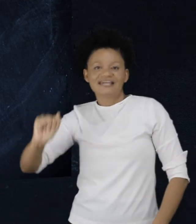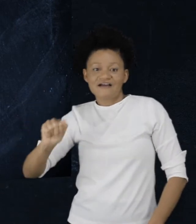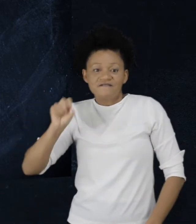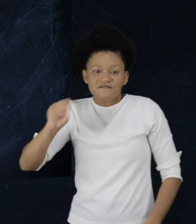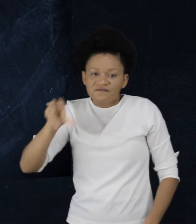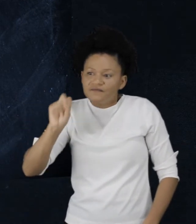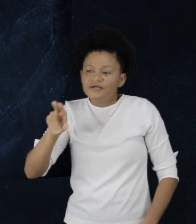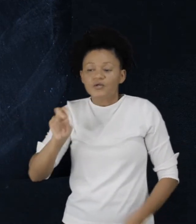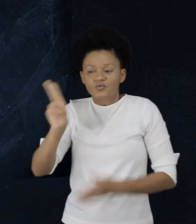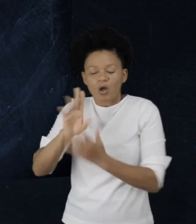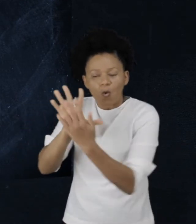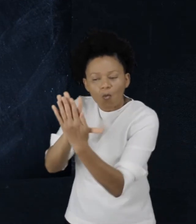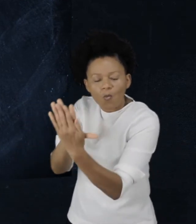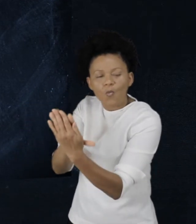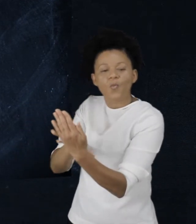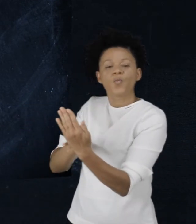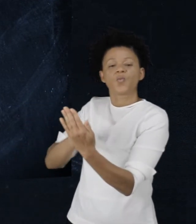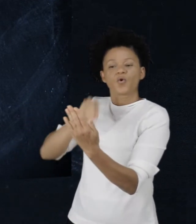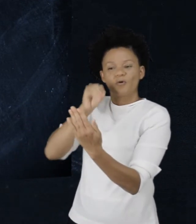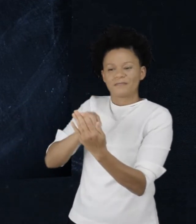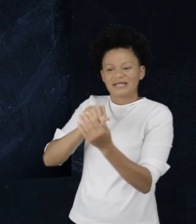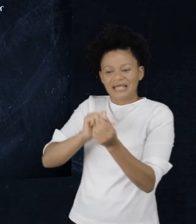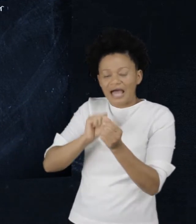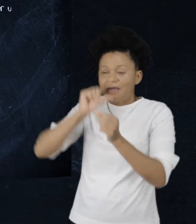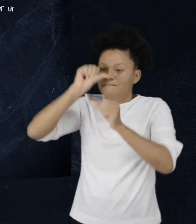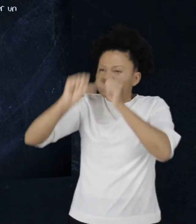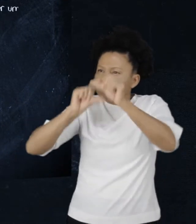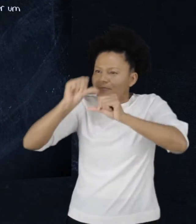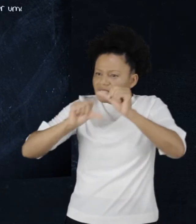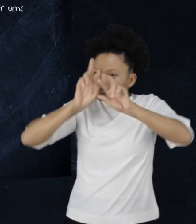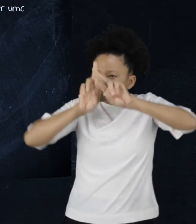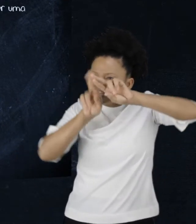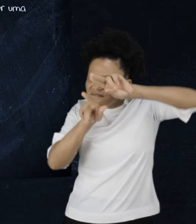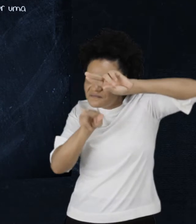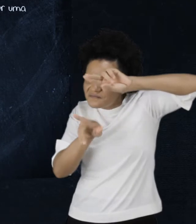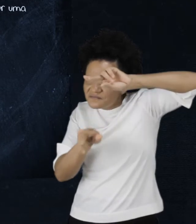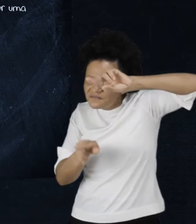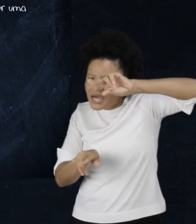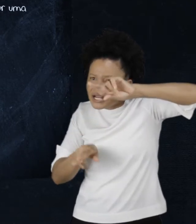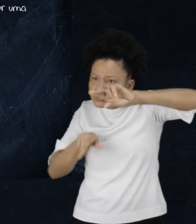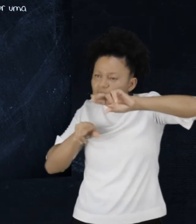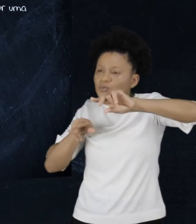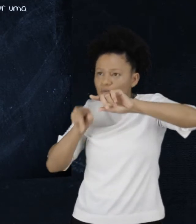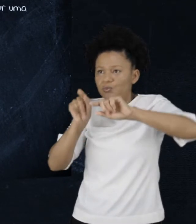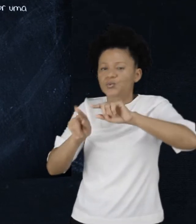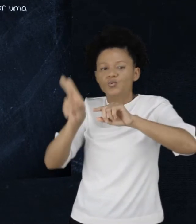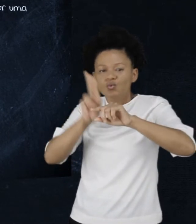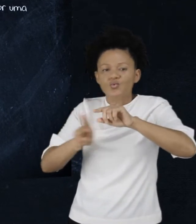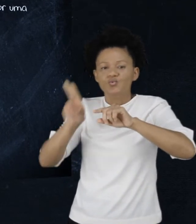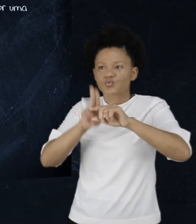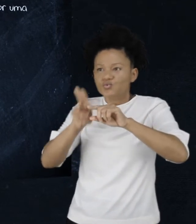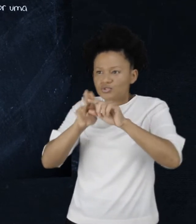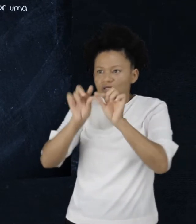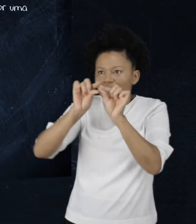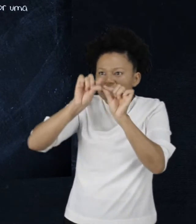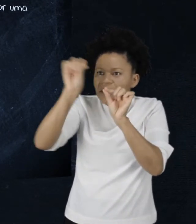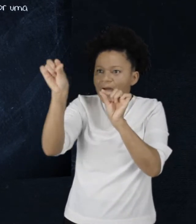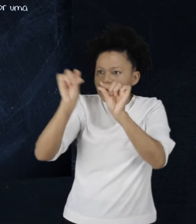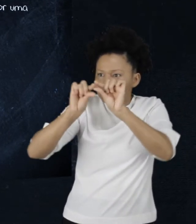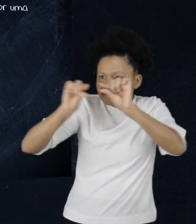como molde em consecutivas reações de amplificação do DNA, utilizando sondas que detectam